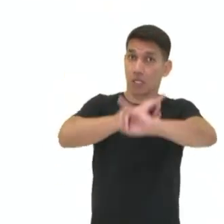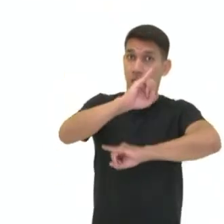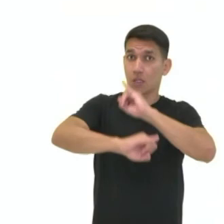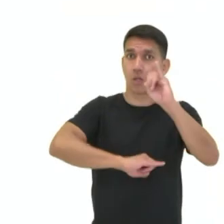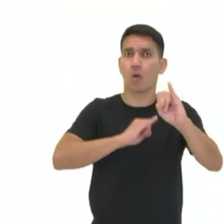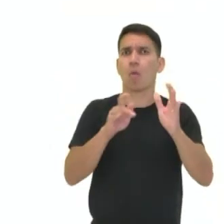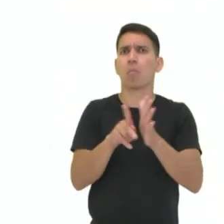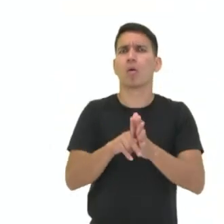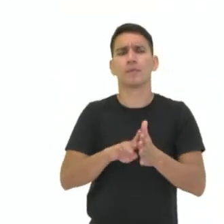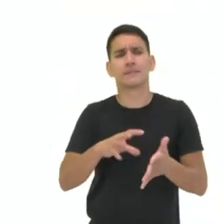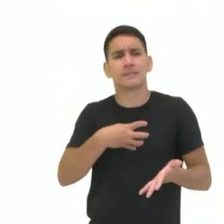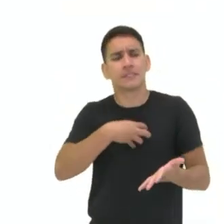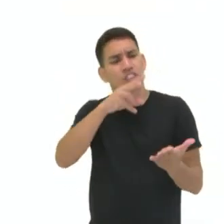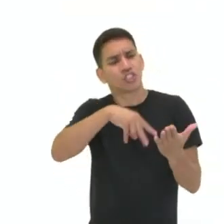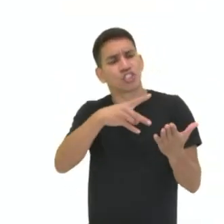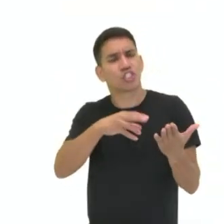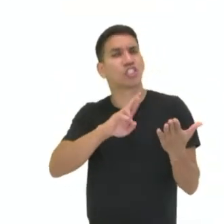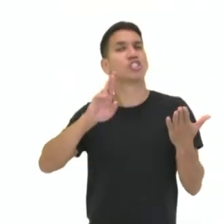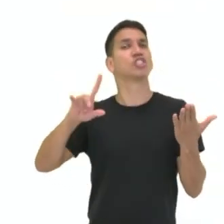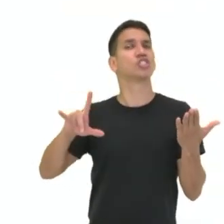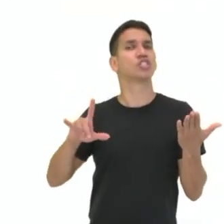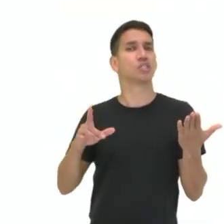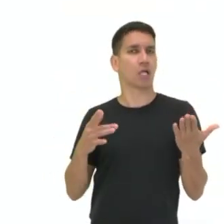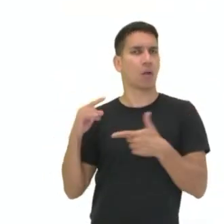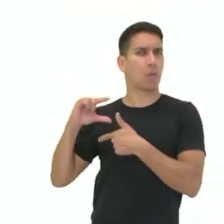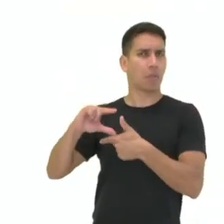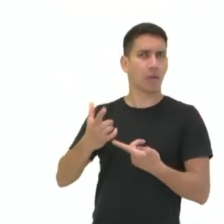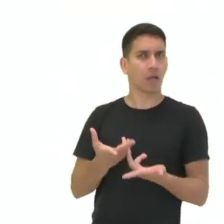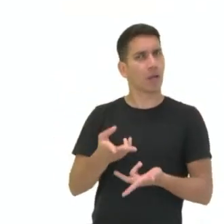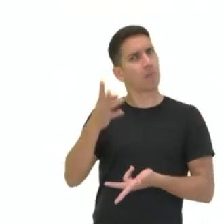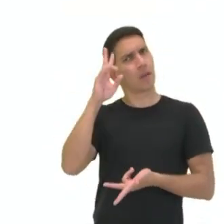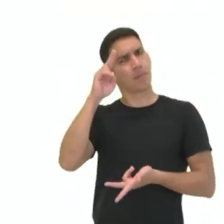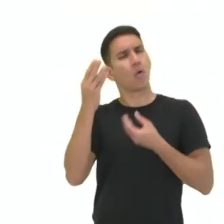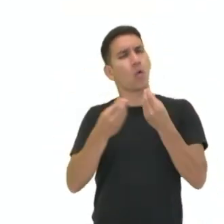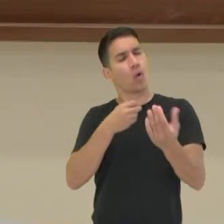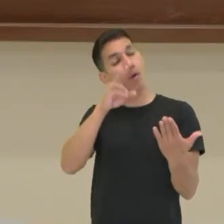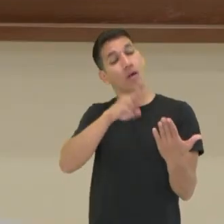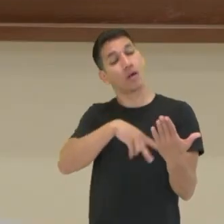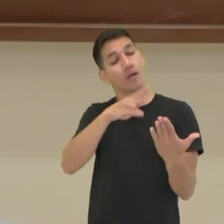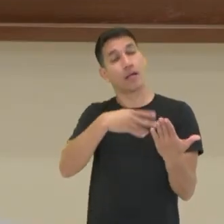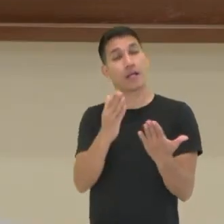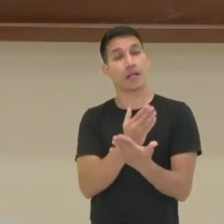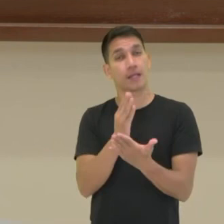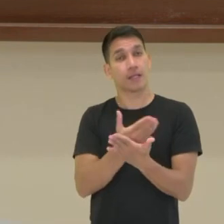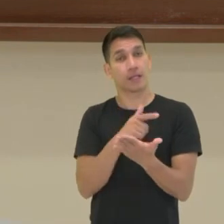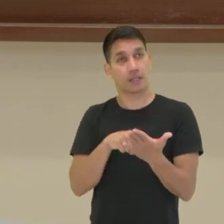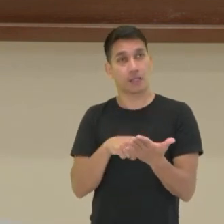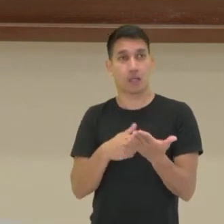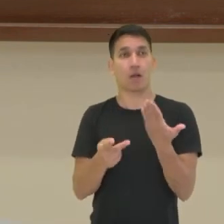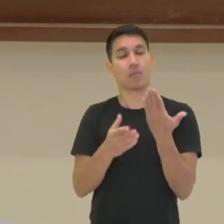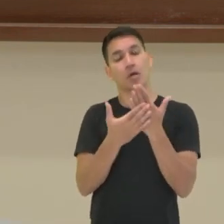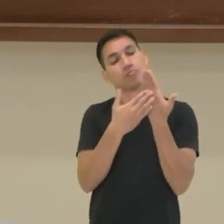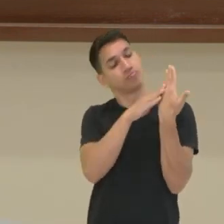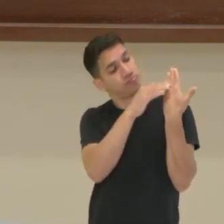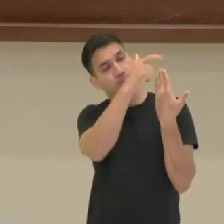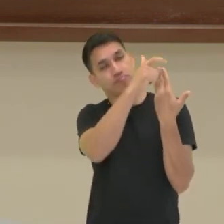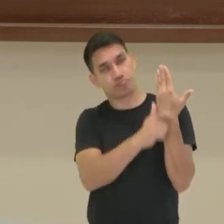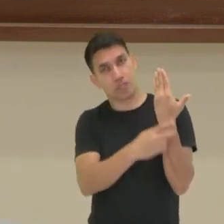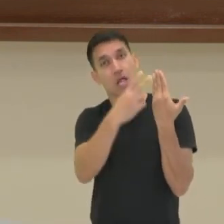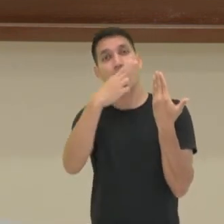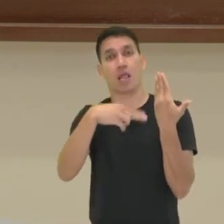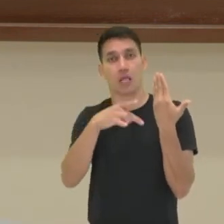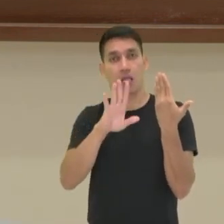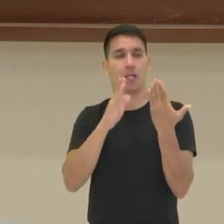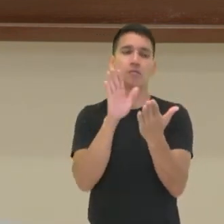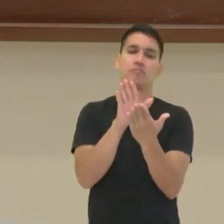leitura diferente do tradicional. Pensa aí, como você lê um livro impresso, né? Da frente, né, do início, para o